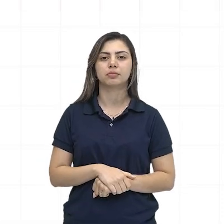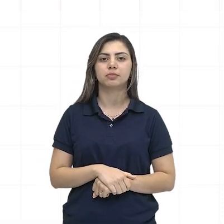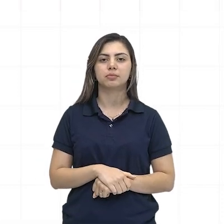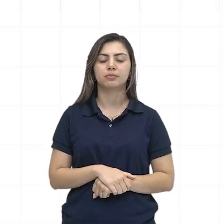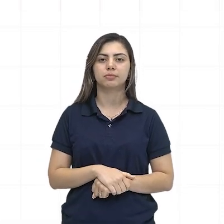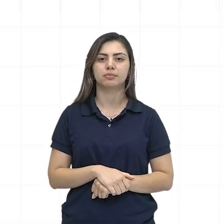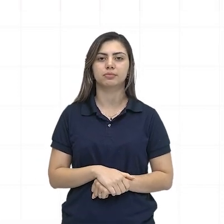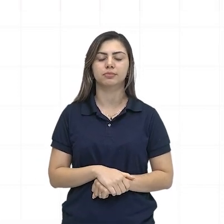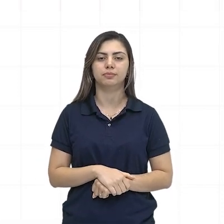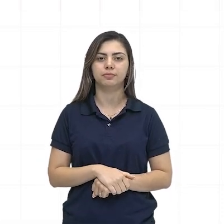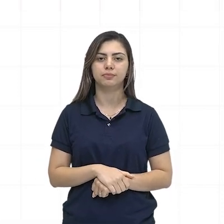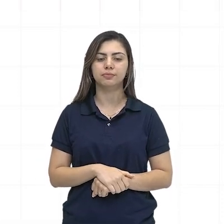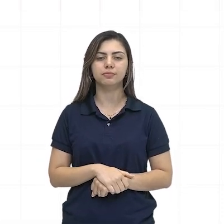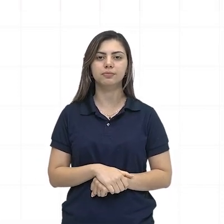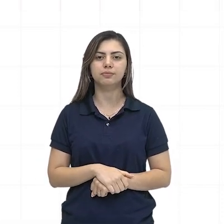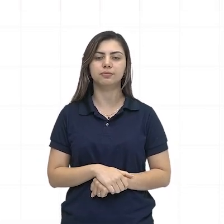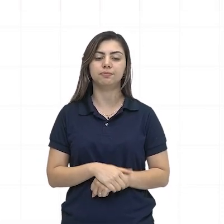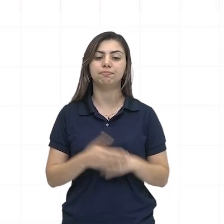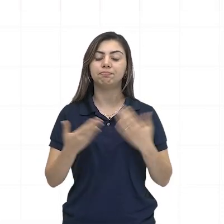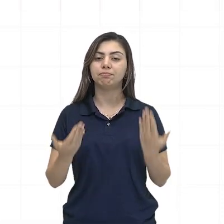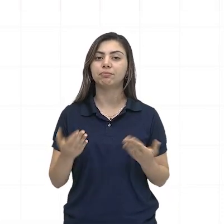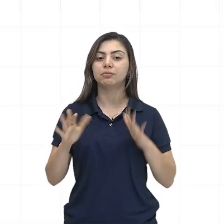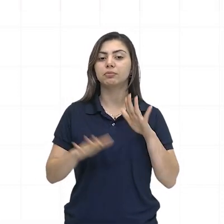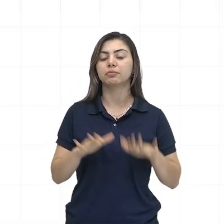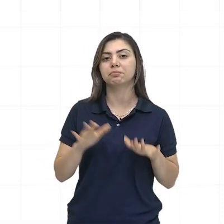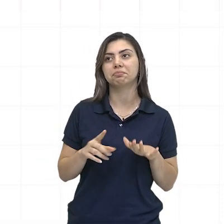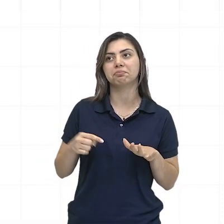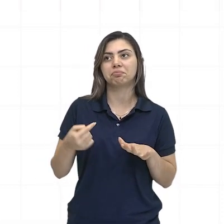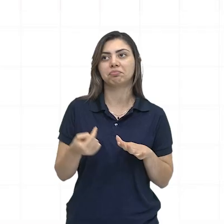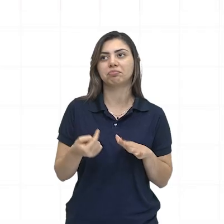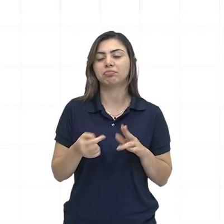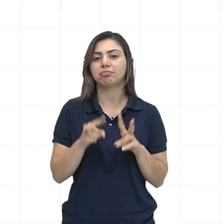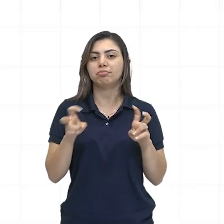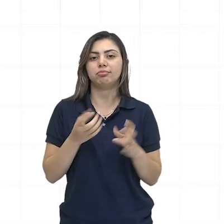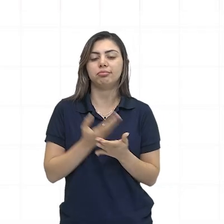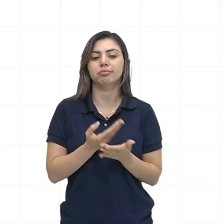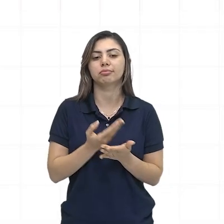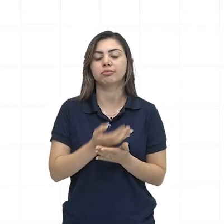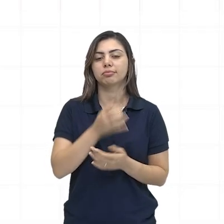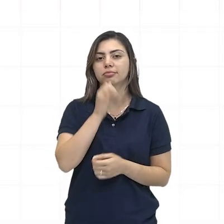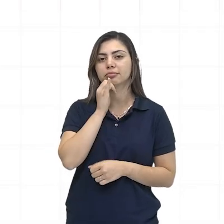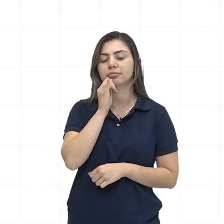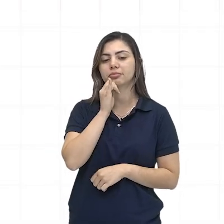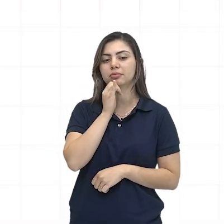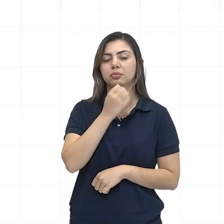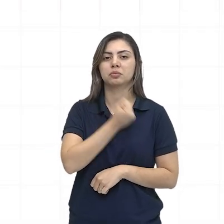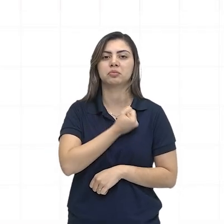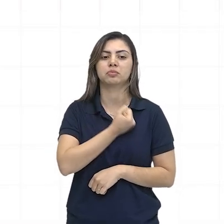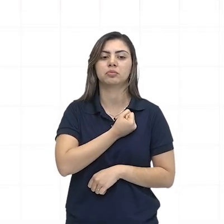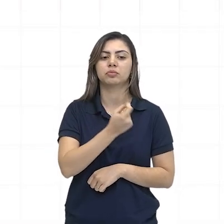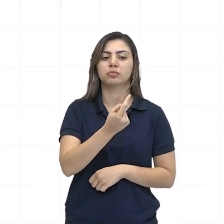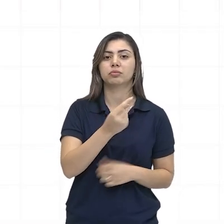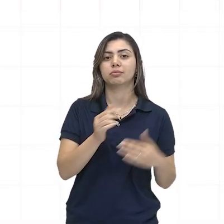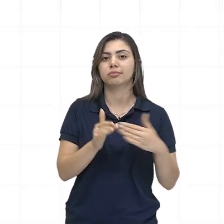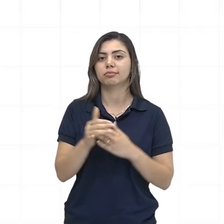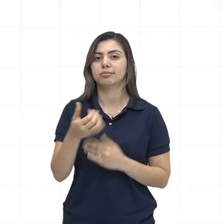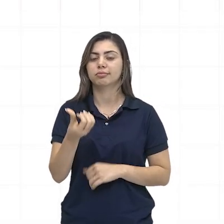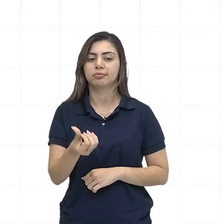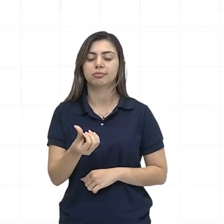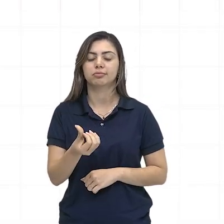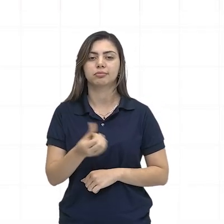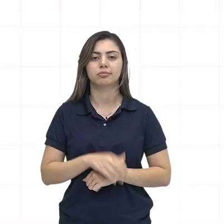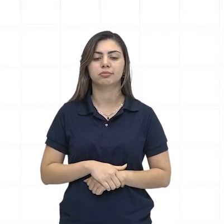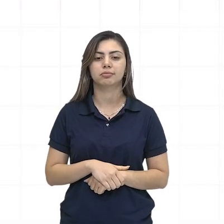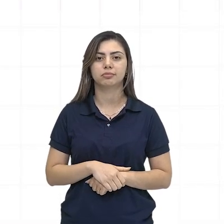quê? Dependendo do que nós estamos estudando, vamos supor aqui, né, o número, vamos supor, de 1 a 6.